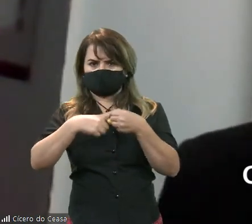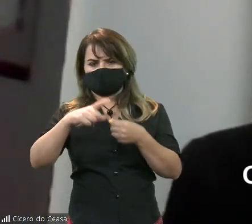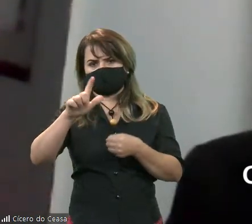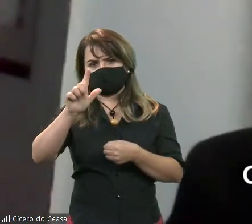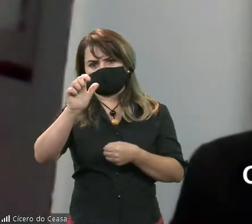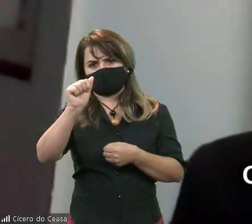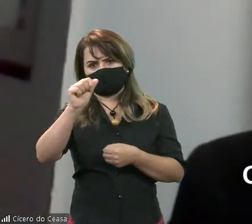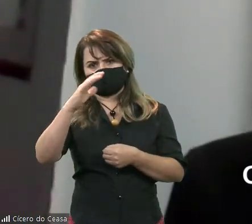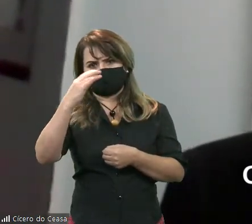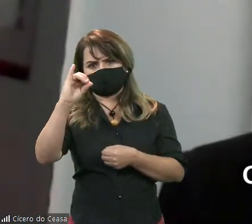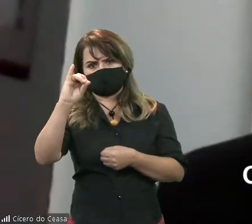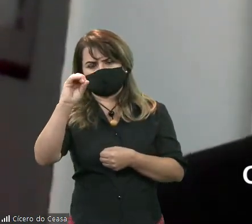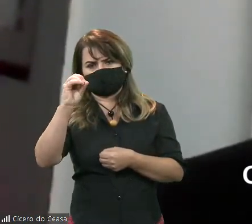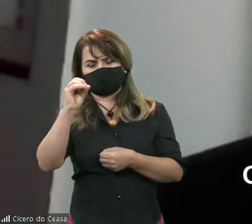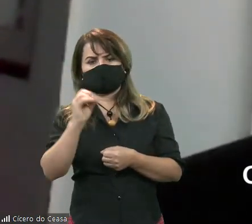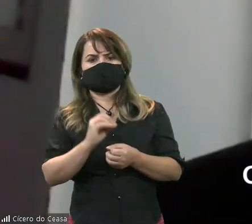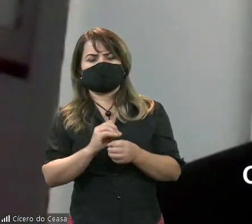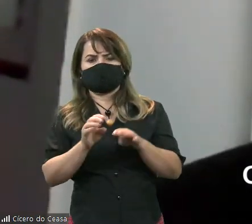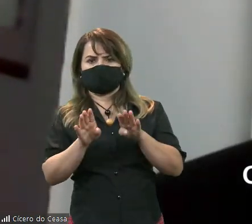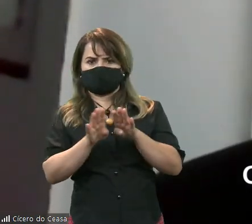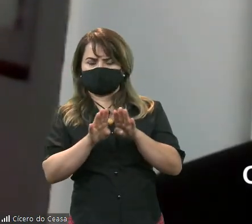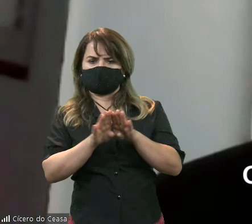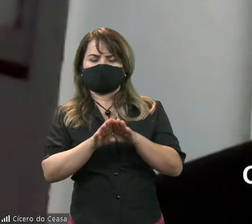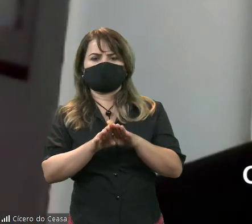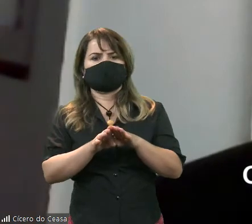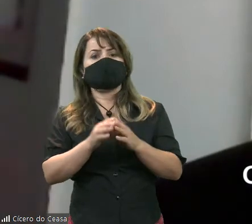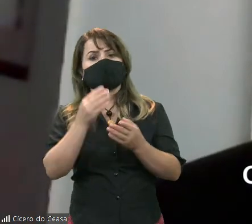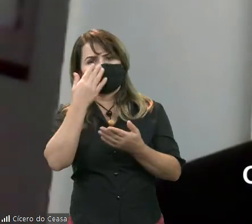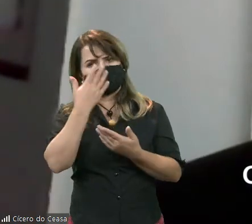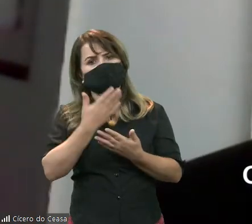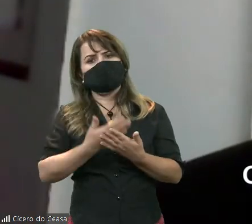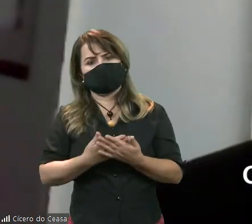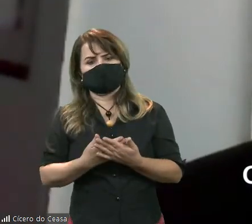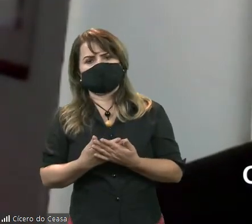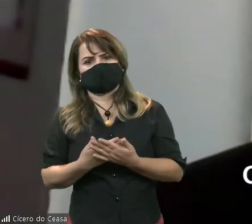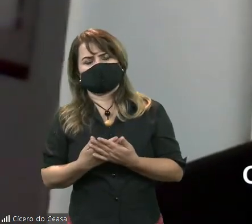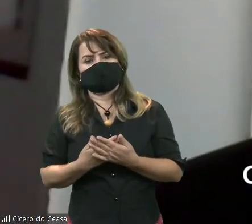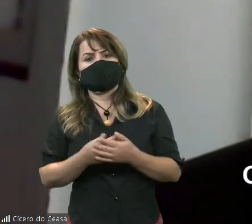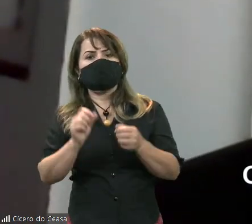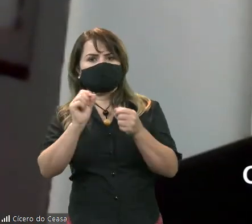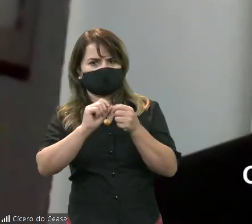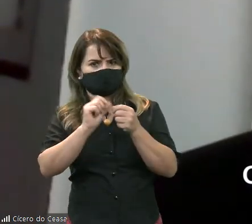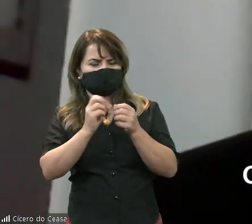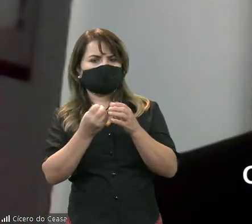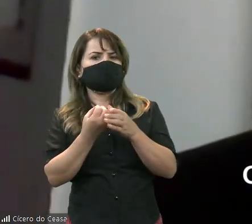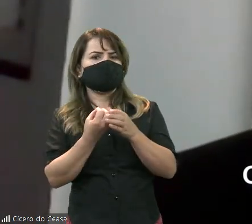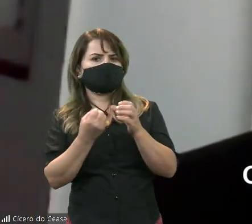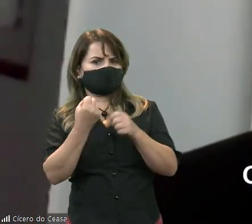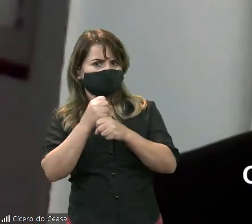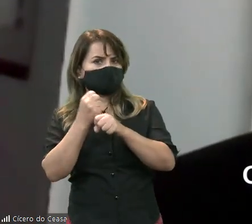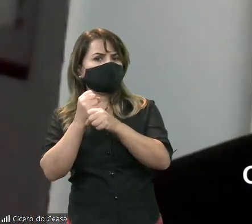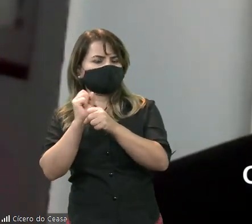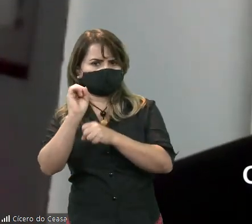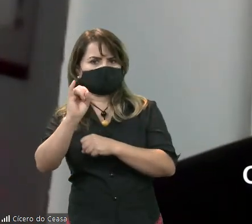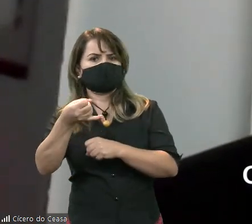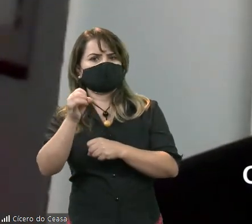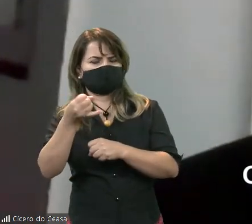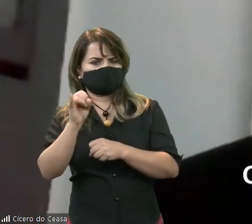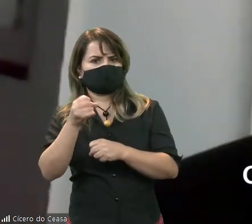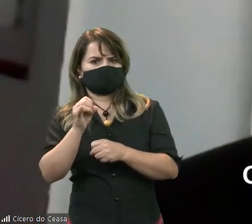eu creio que será concretizado, e nós teremos aí a alegria de presenciar essa